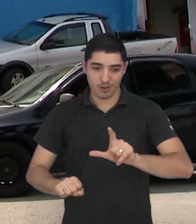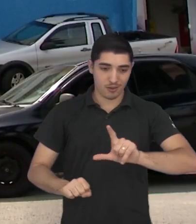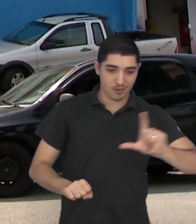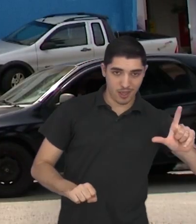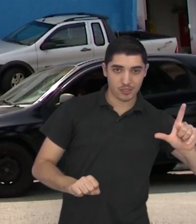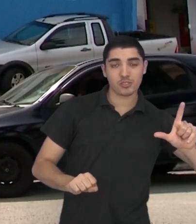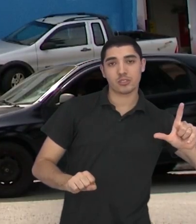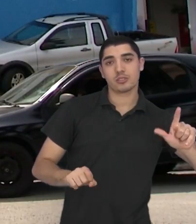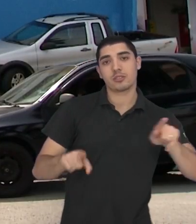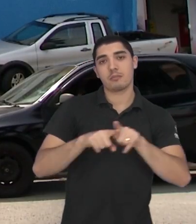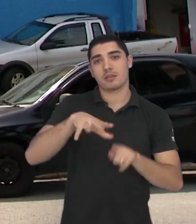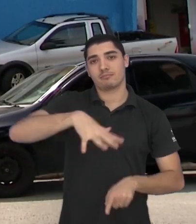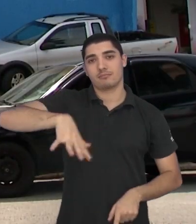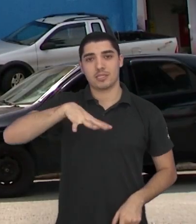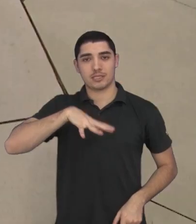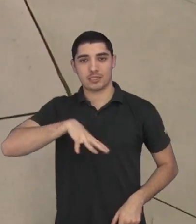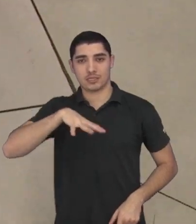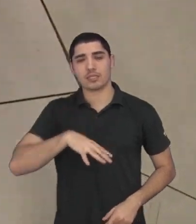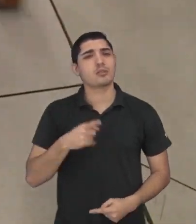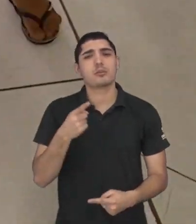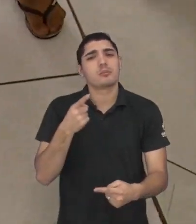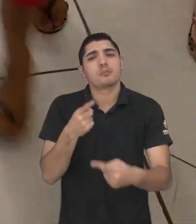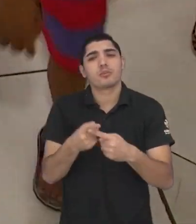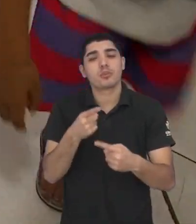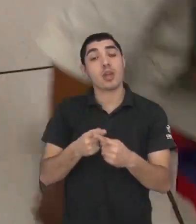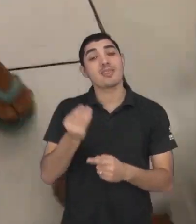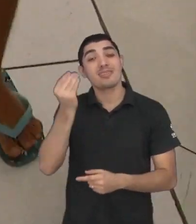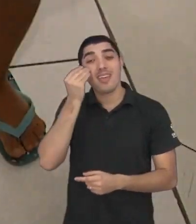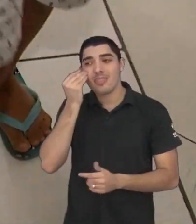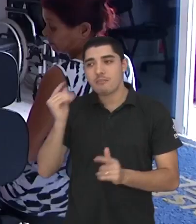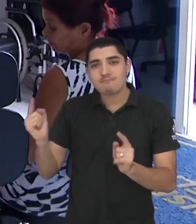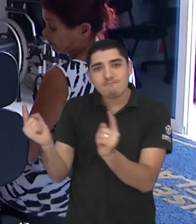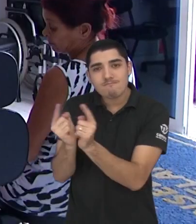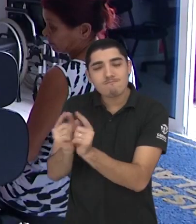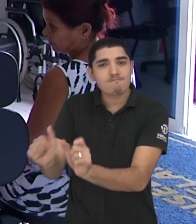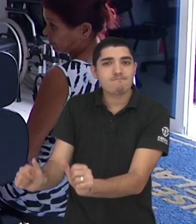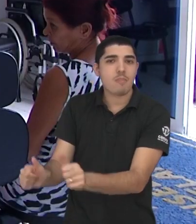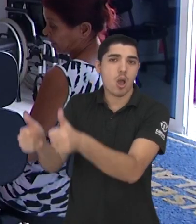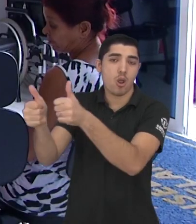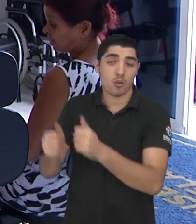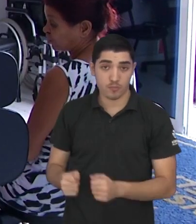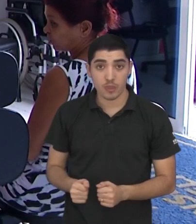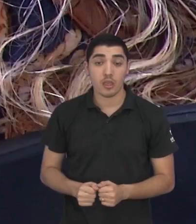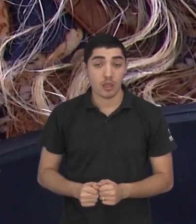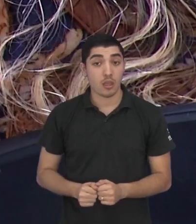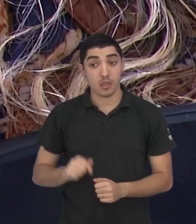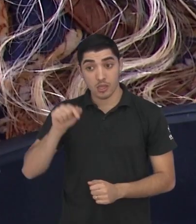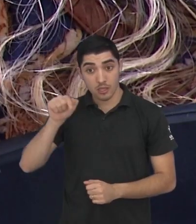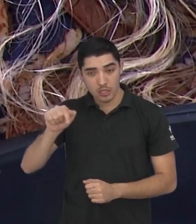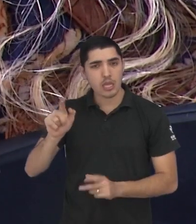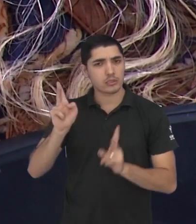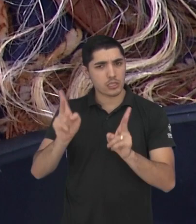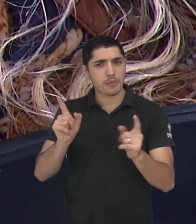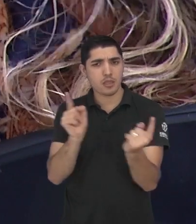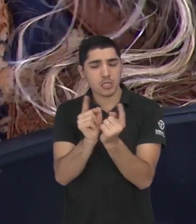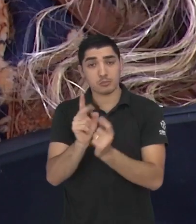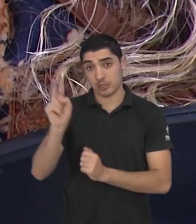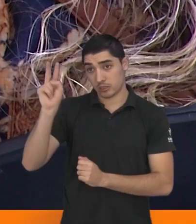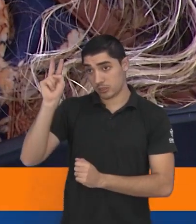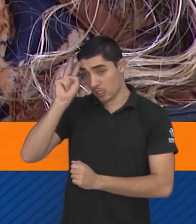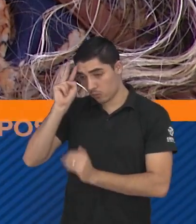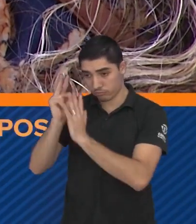toma cuidado, olha o quintal, se precisar, olha de novo, porque é sério. É uma doença que eu não quero passar nunca